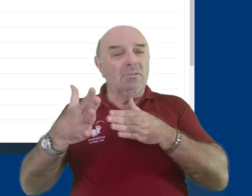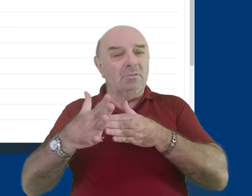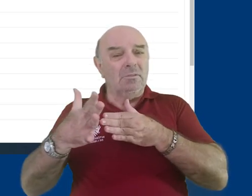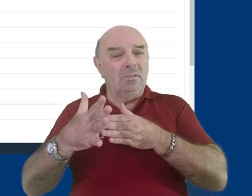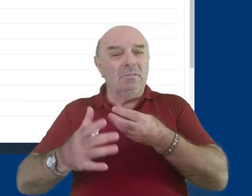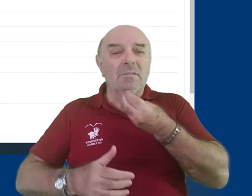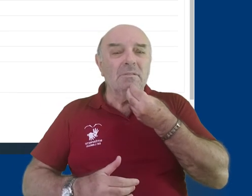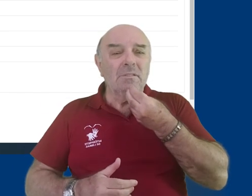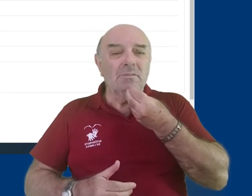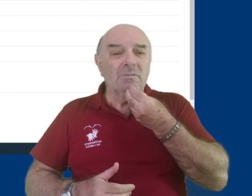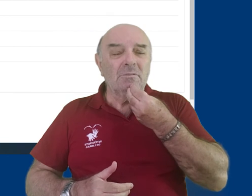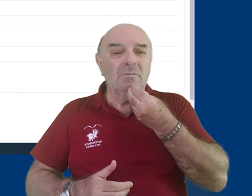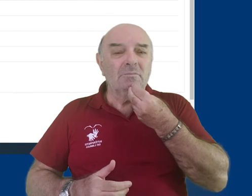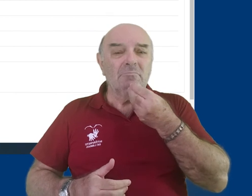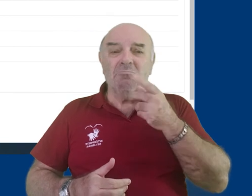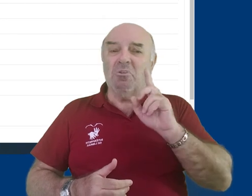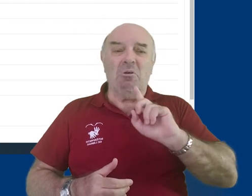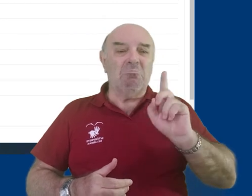Aparência, não preciso.